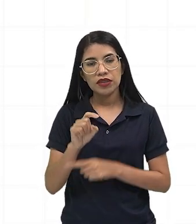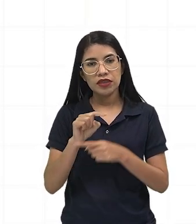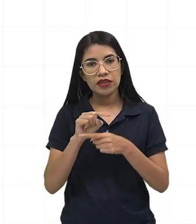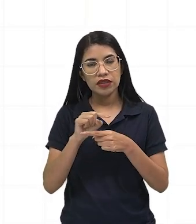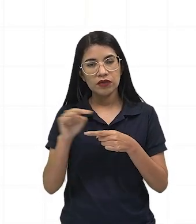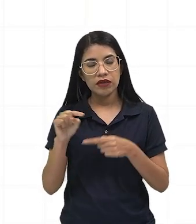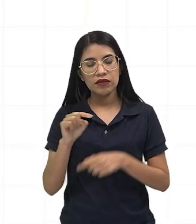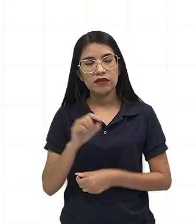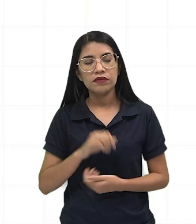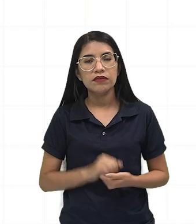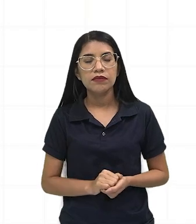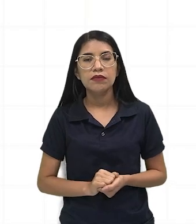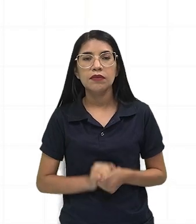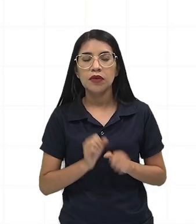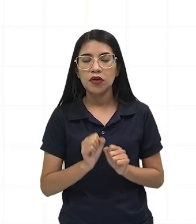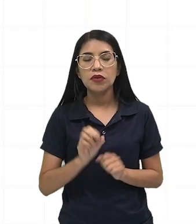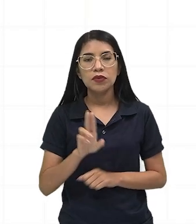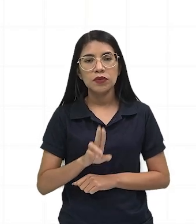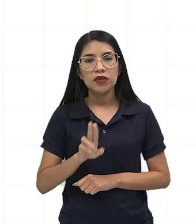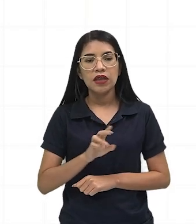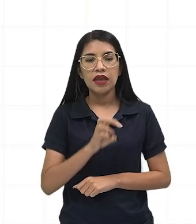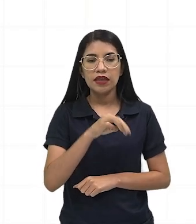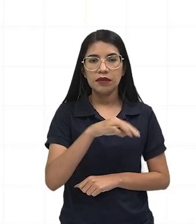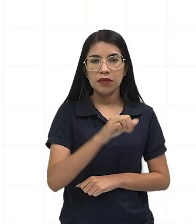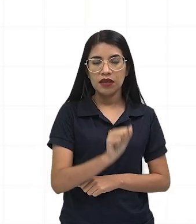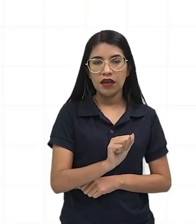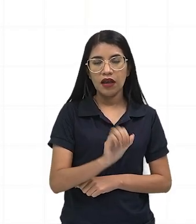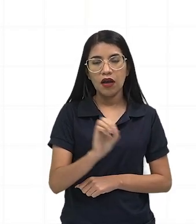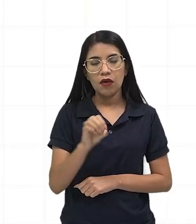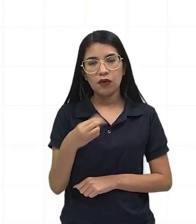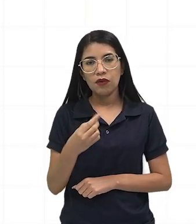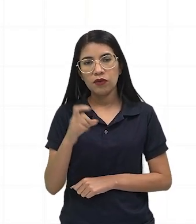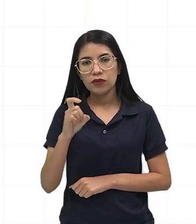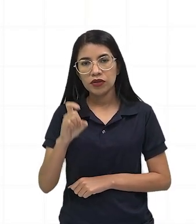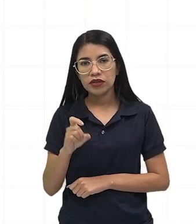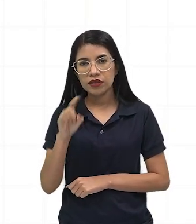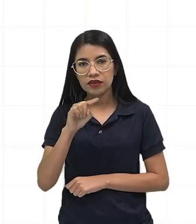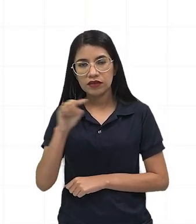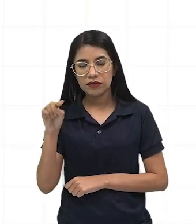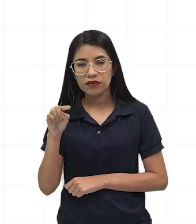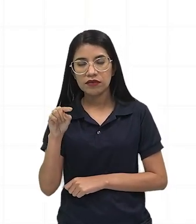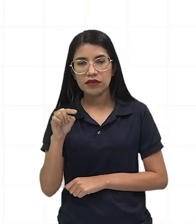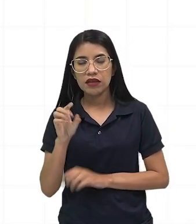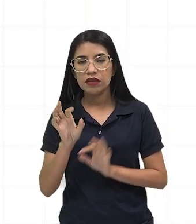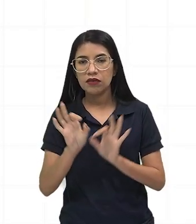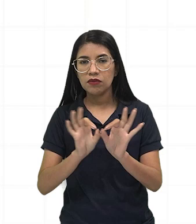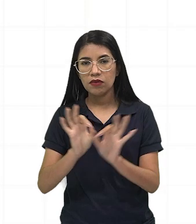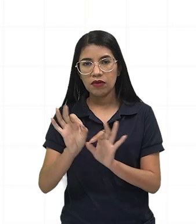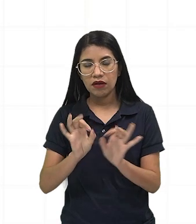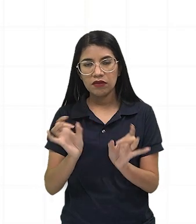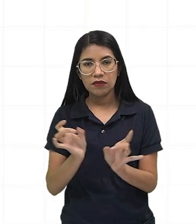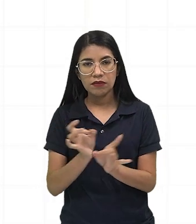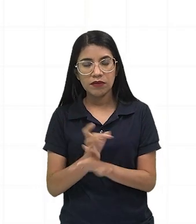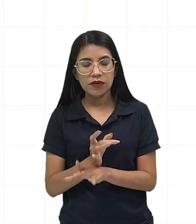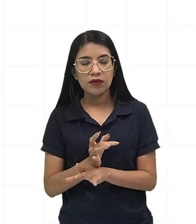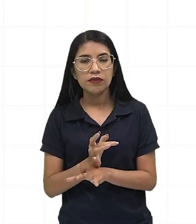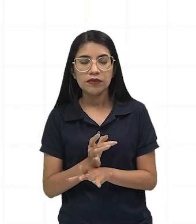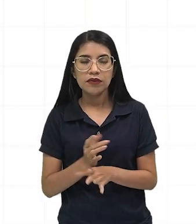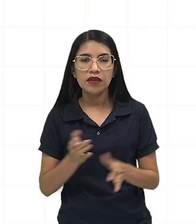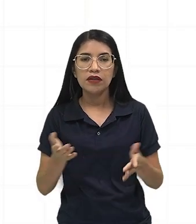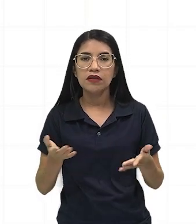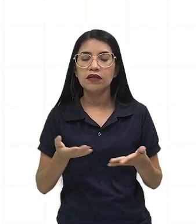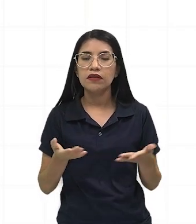cima. Pode utilizar uma coisa ou outra, certo? Depois que você organiza,